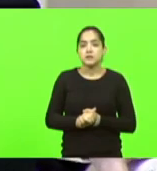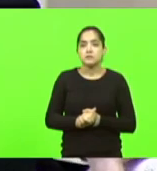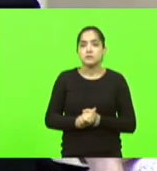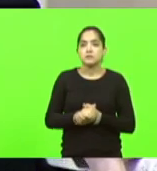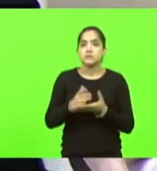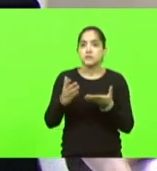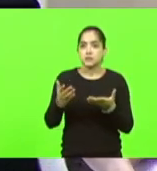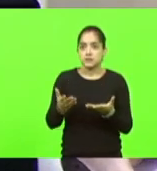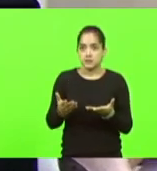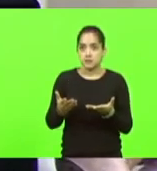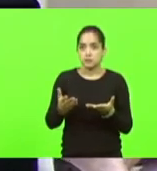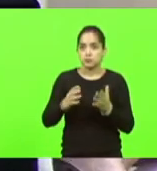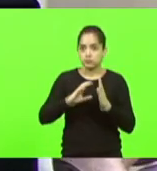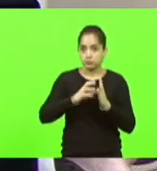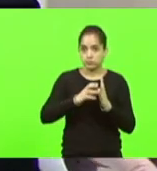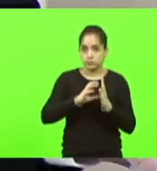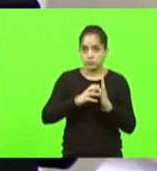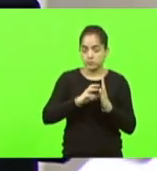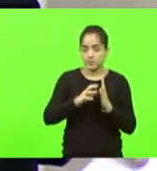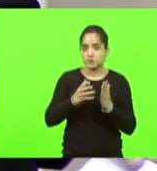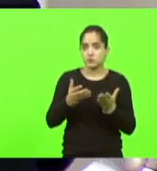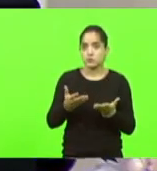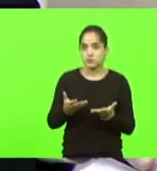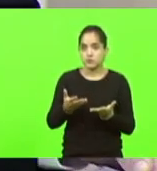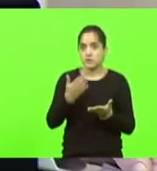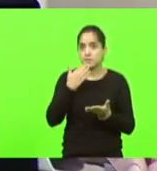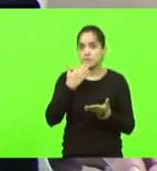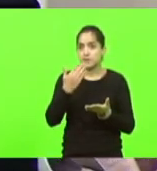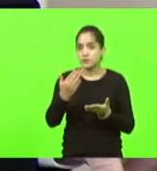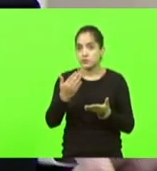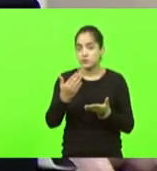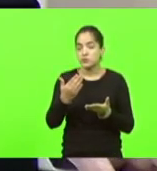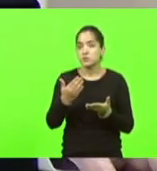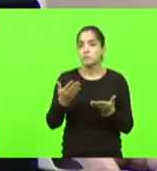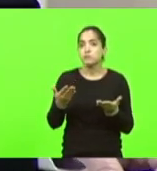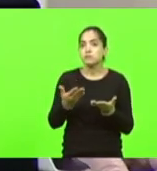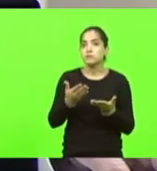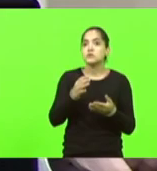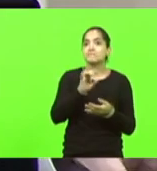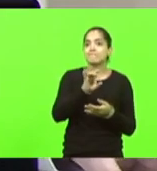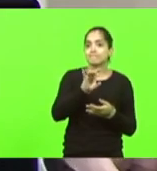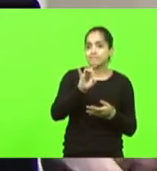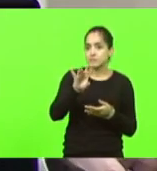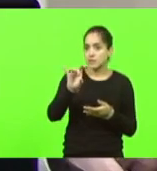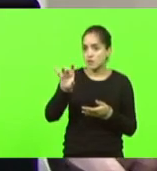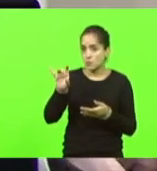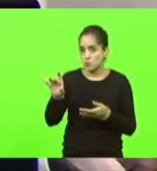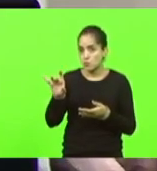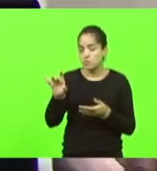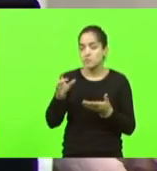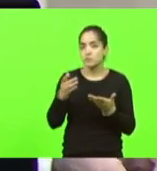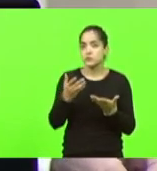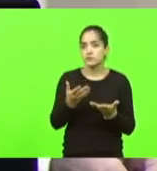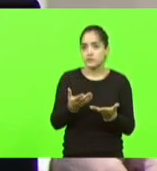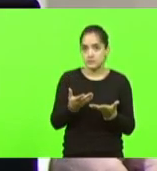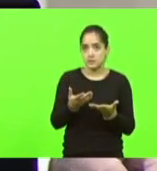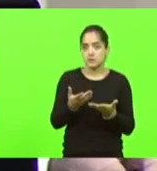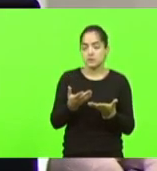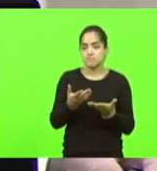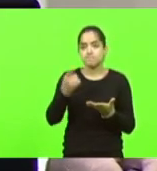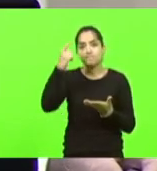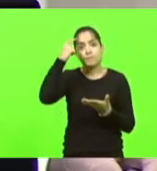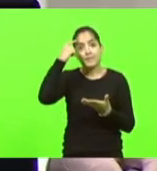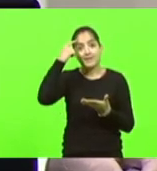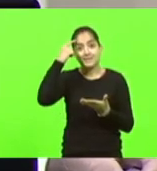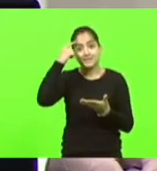juntamente com a nossa bancada pedimos neste momento para que cada uma e cada uma de nós possamos pensar